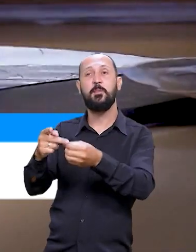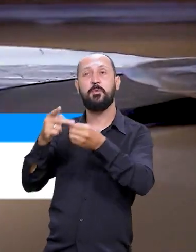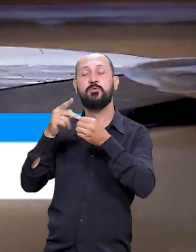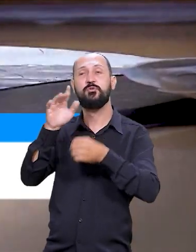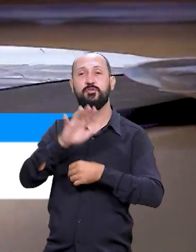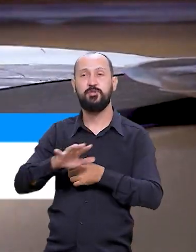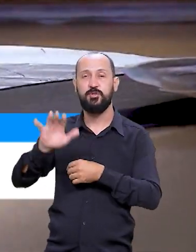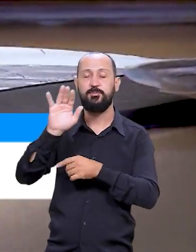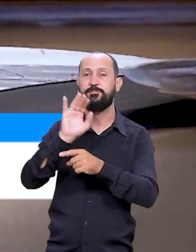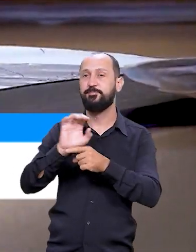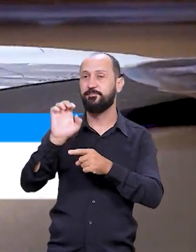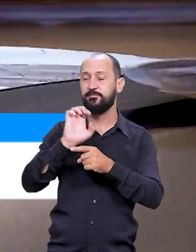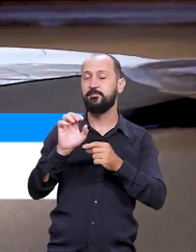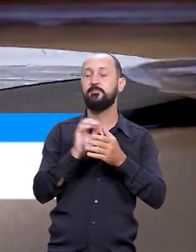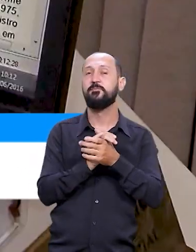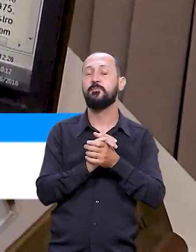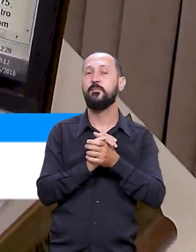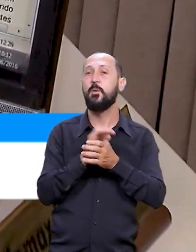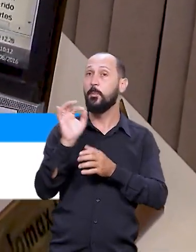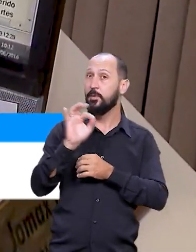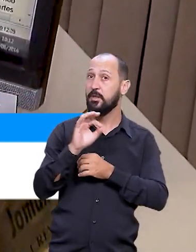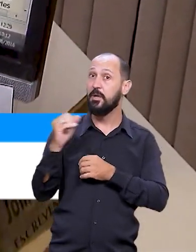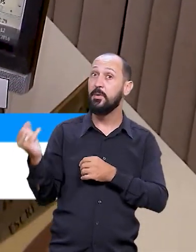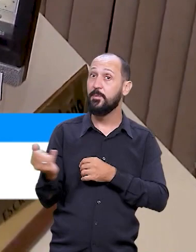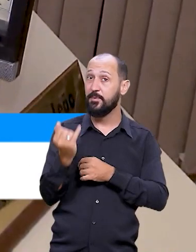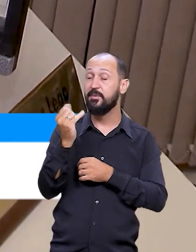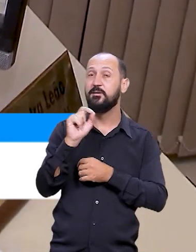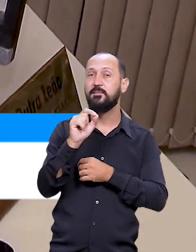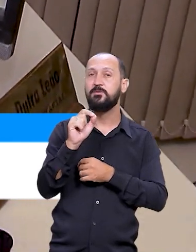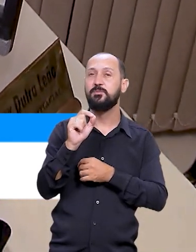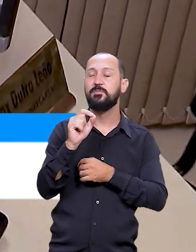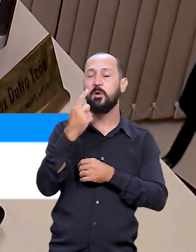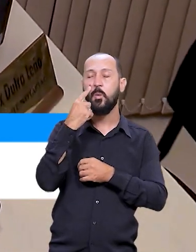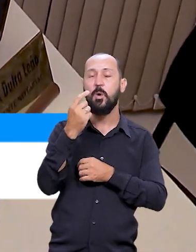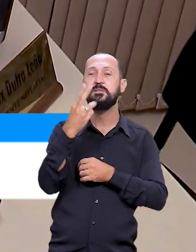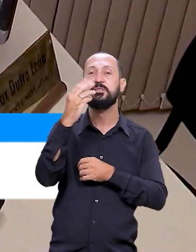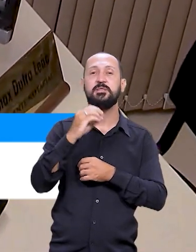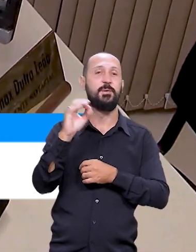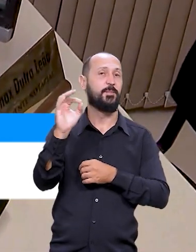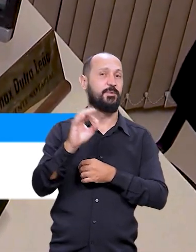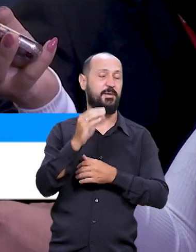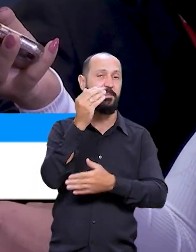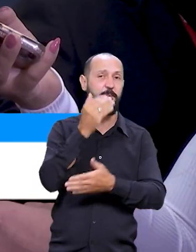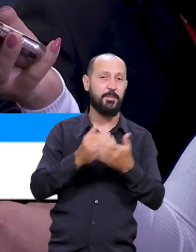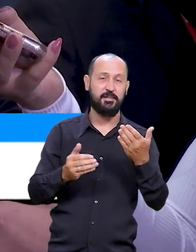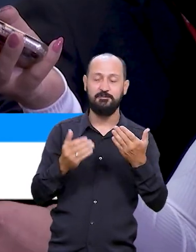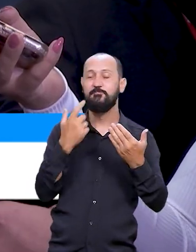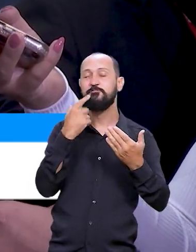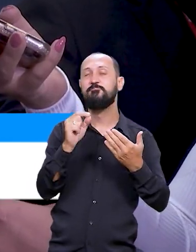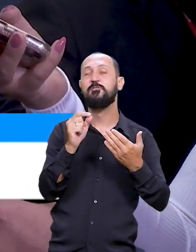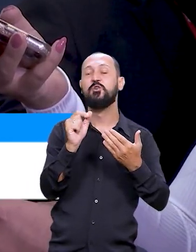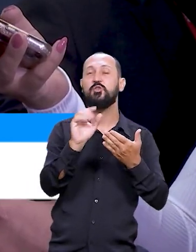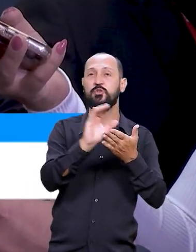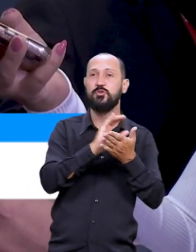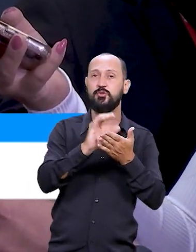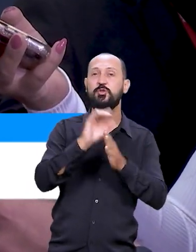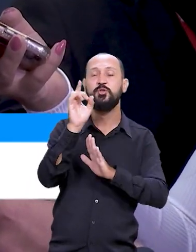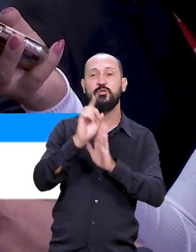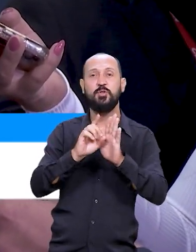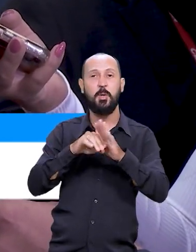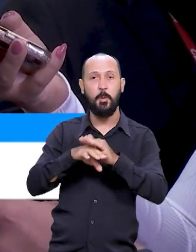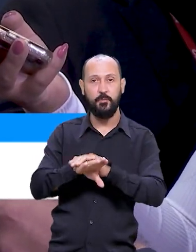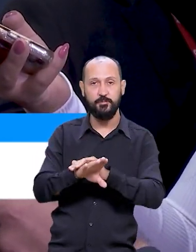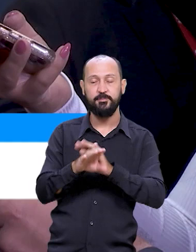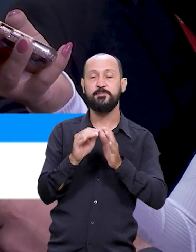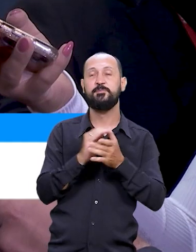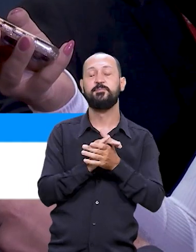e da Procuradoria-Geral do Estado. Um percentual significativo, um terço, dos recursos a que